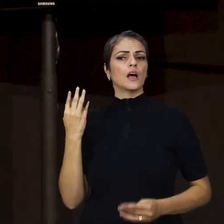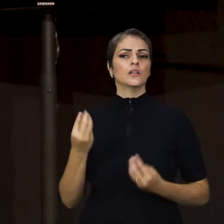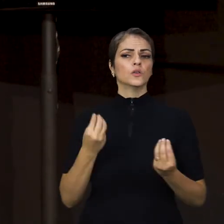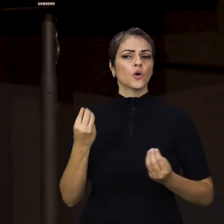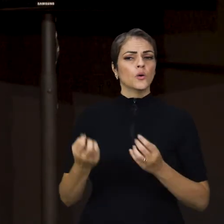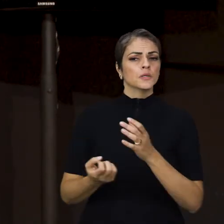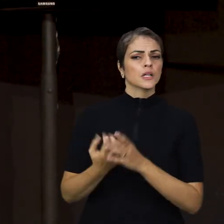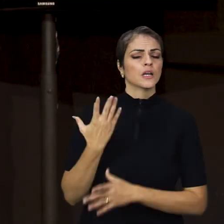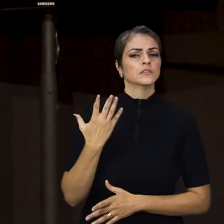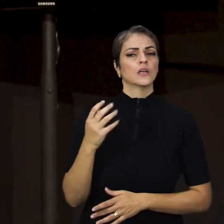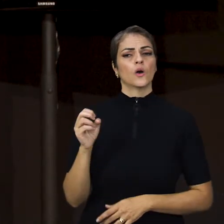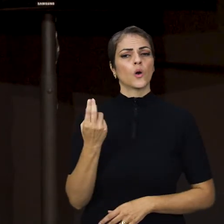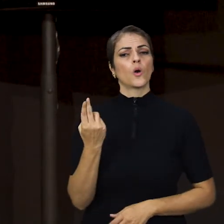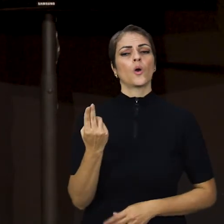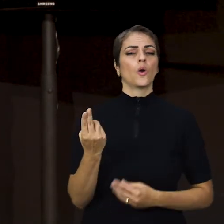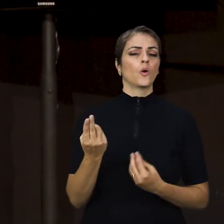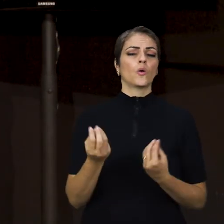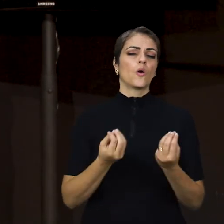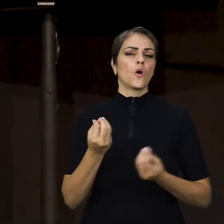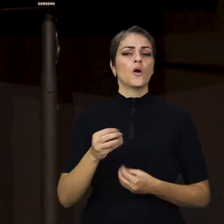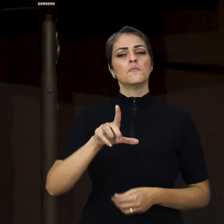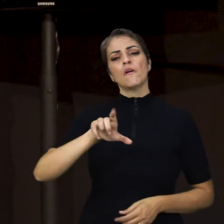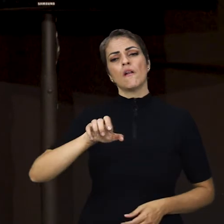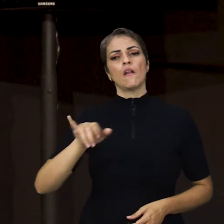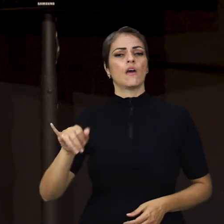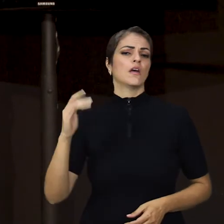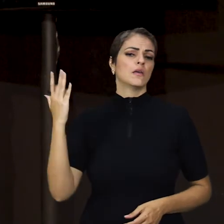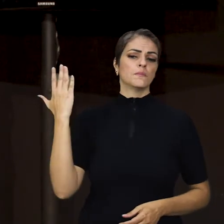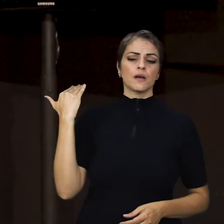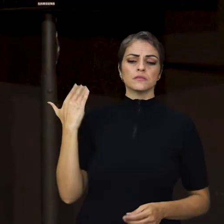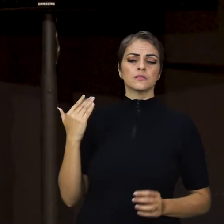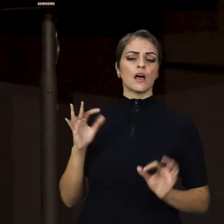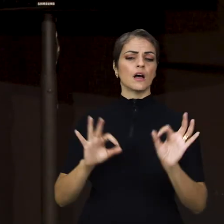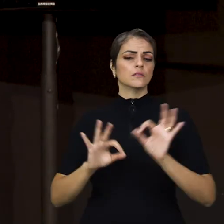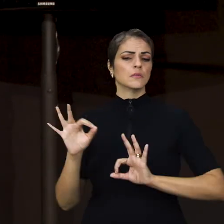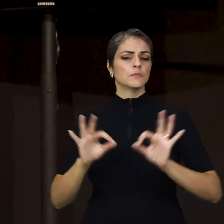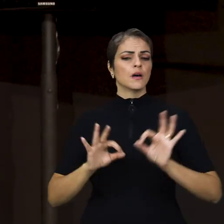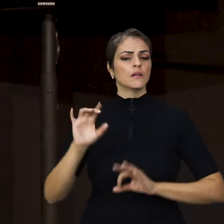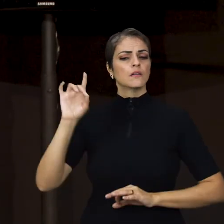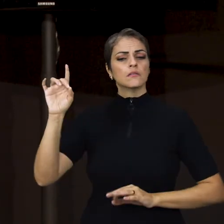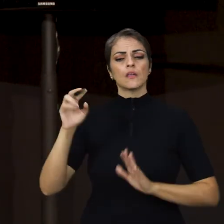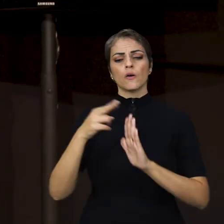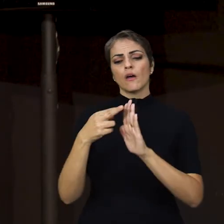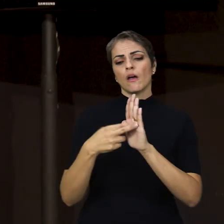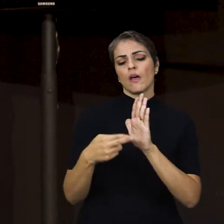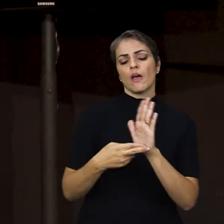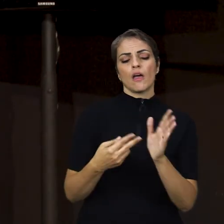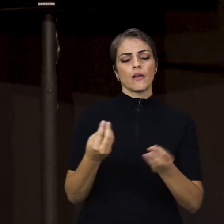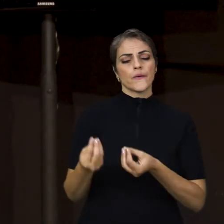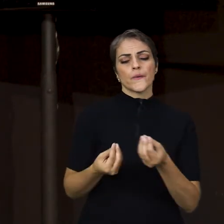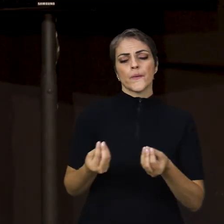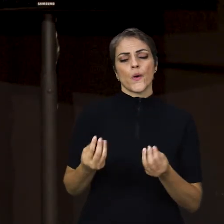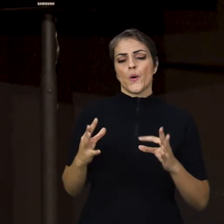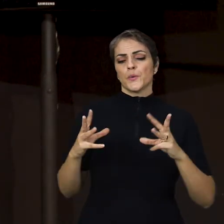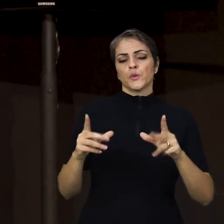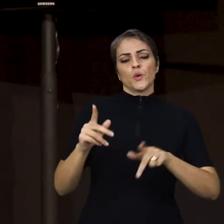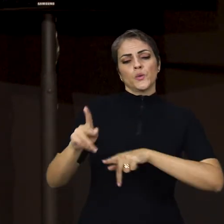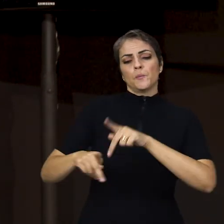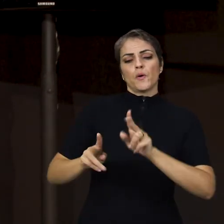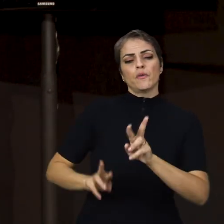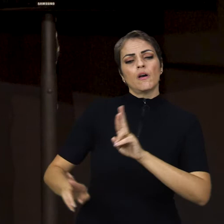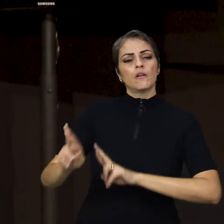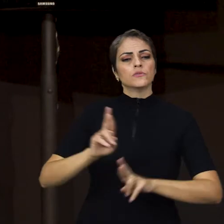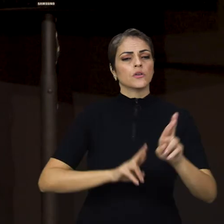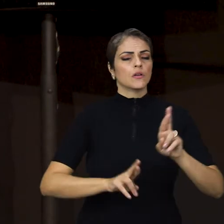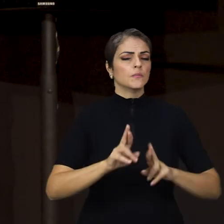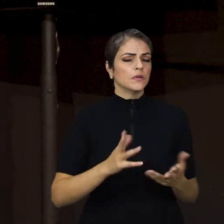das leis que Deus havia estabelecido para regulamentar as relações entre o povo, a organização da nação, a vida civil e